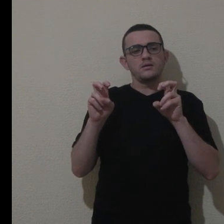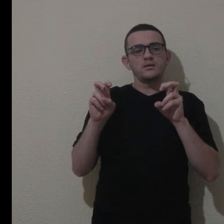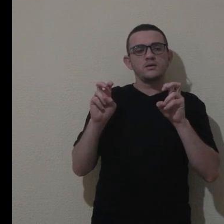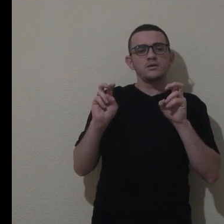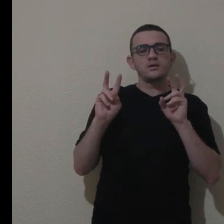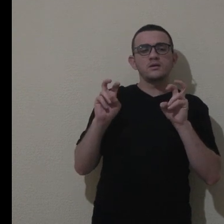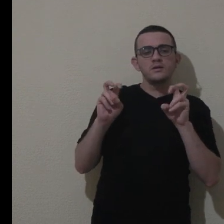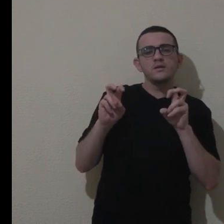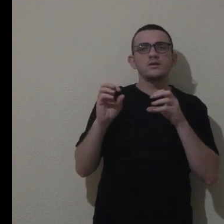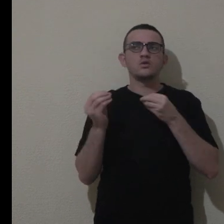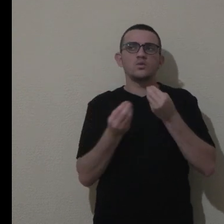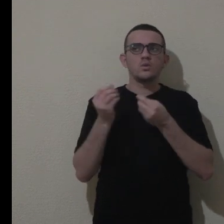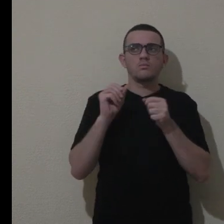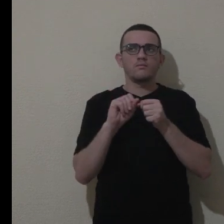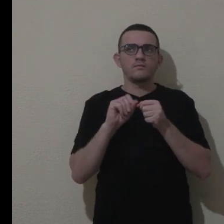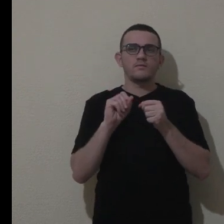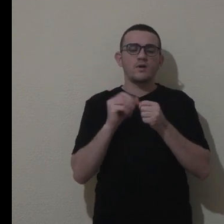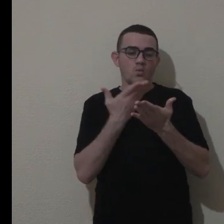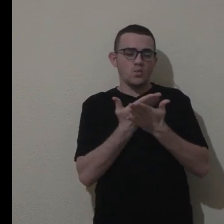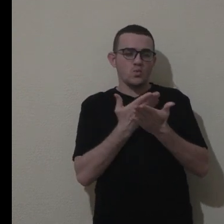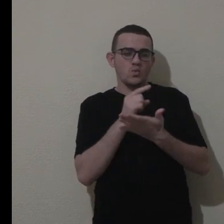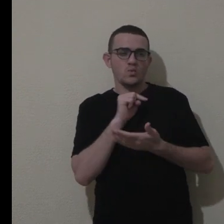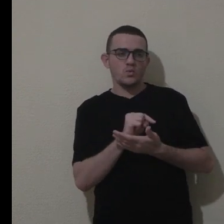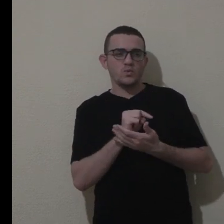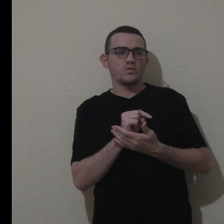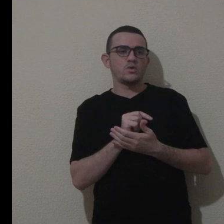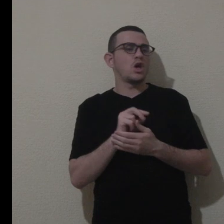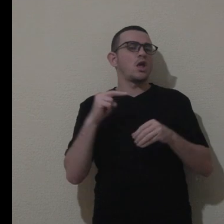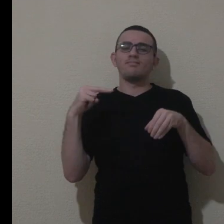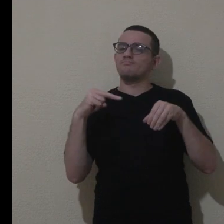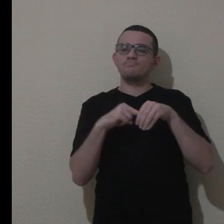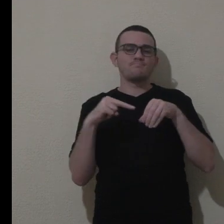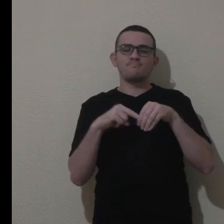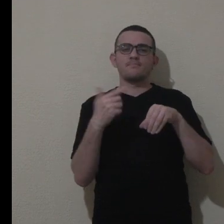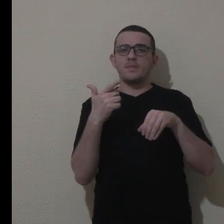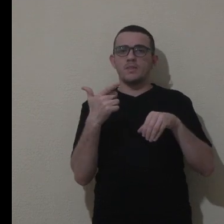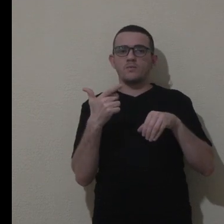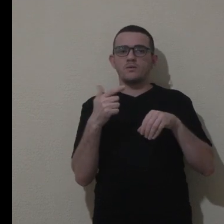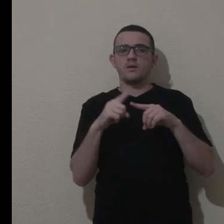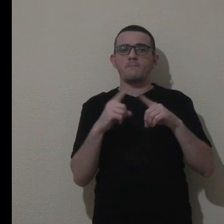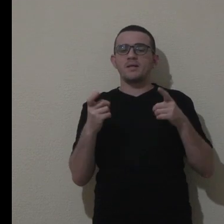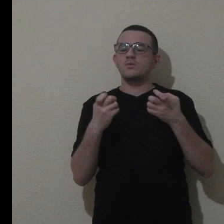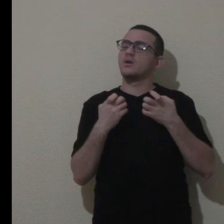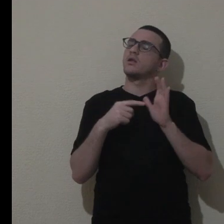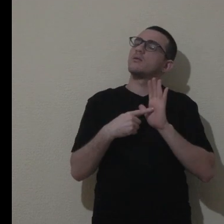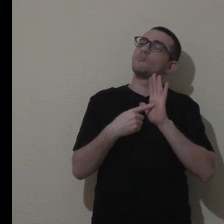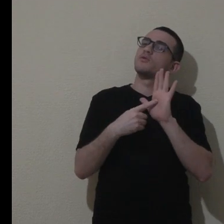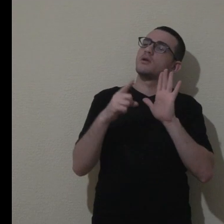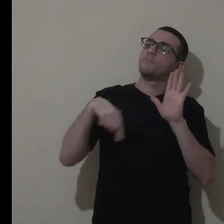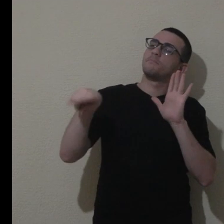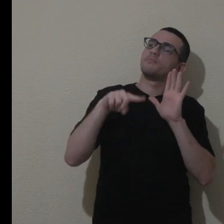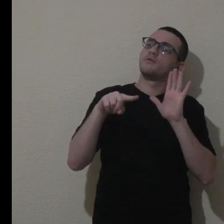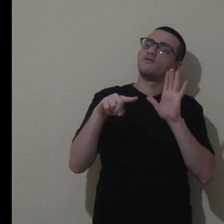de efeitos adversos, tem esse estudo, ele não usa ressonância, não tem a parte de ressonância, mas eu queria trazer para